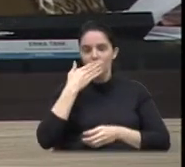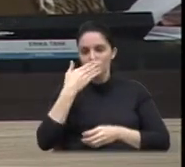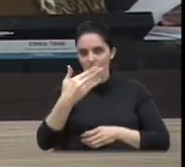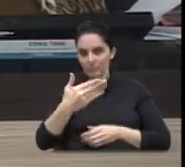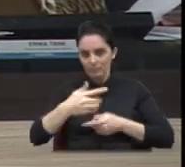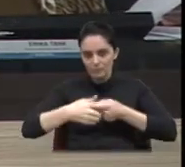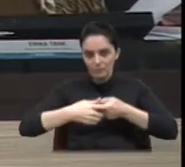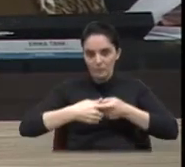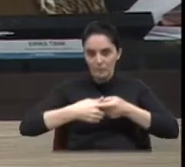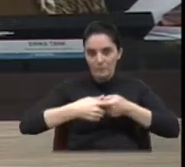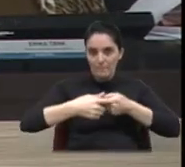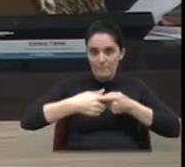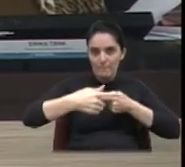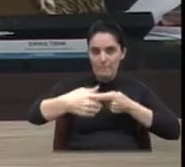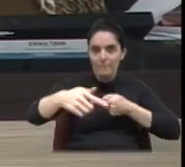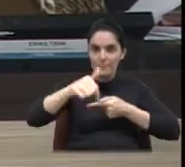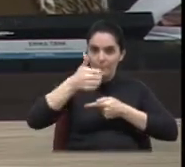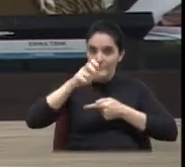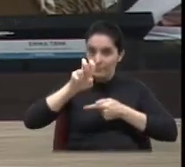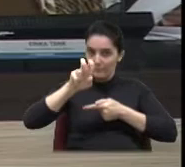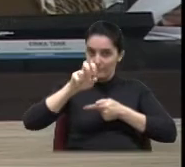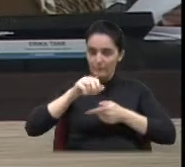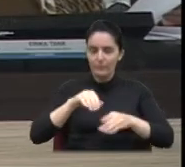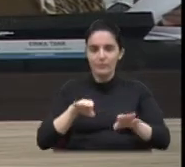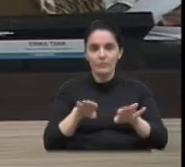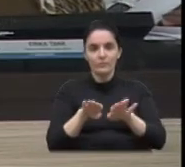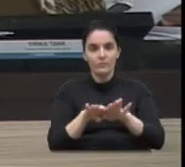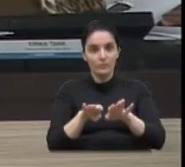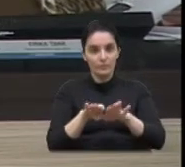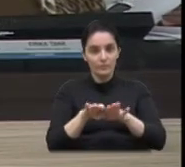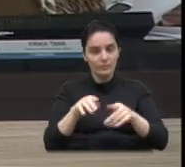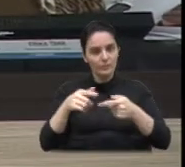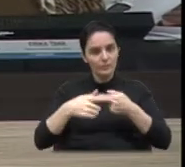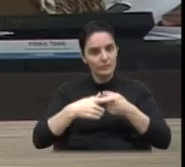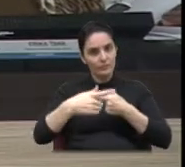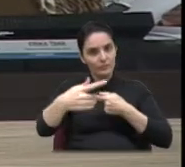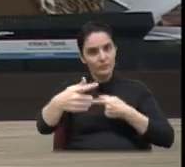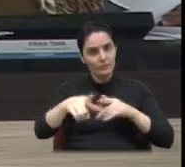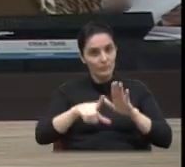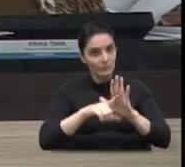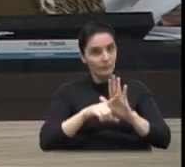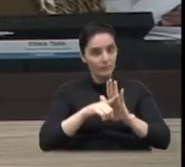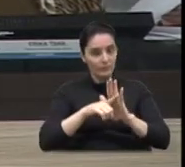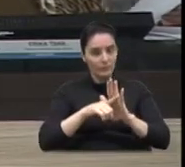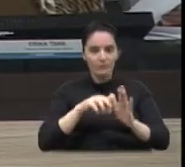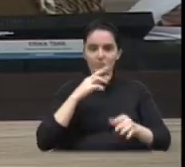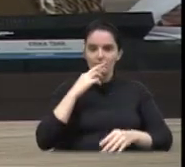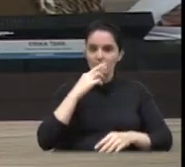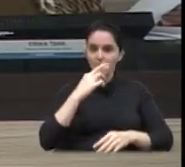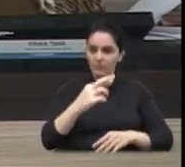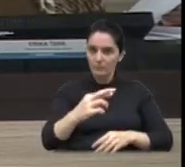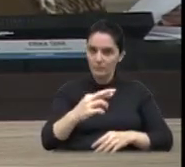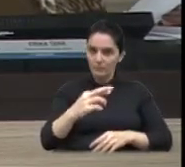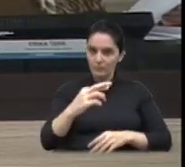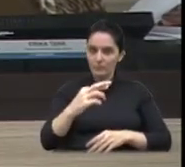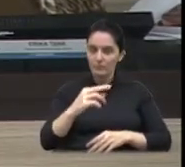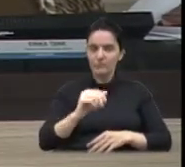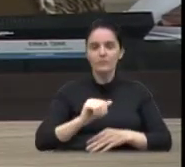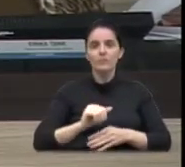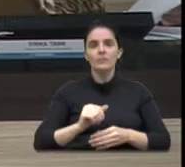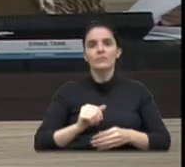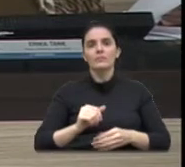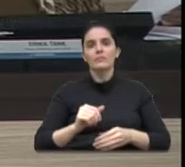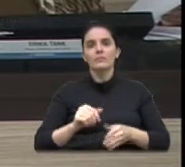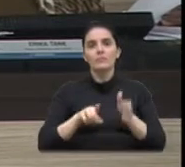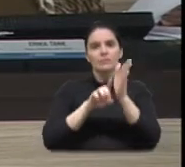a prorrogação do prazo de 15 dias, além do prazo regimental, com o objetivo de responder os ofícios abaixo descritos, em virtude